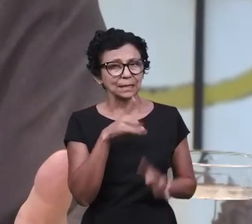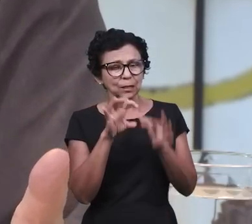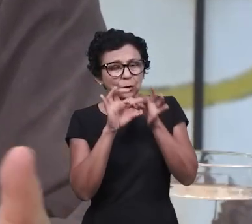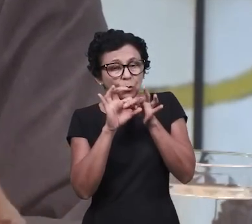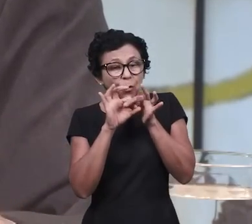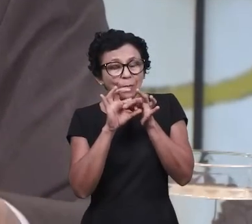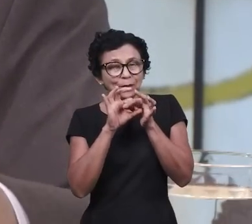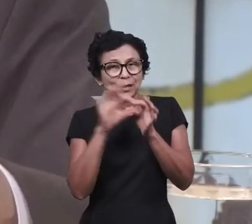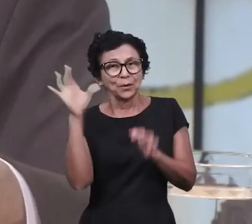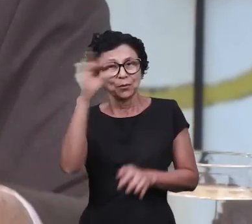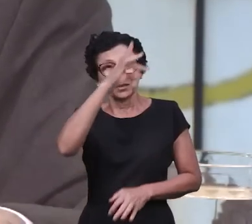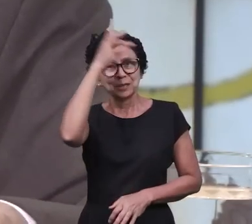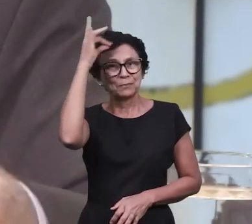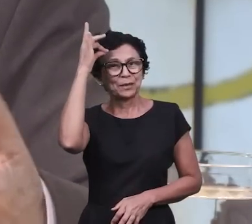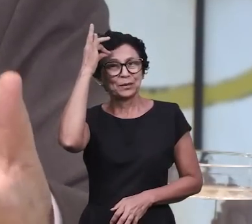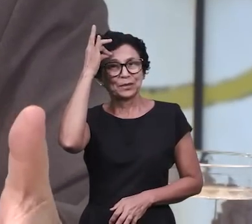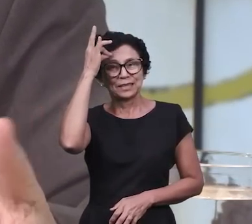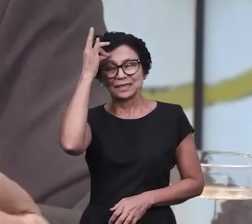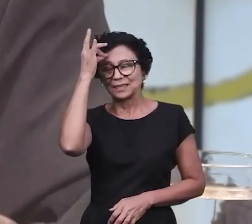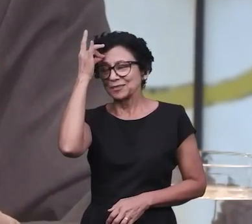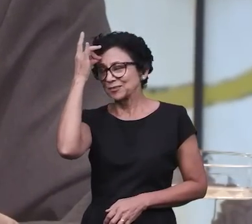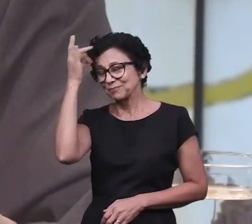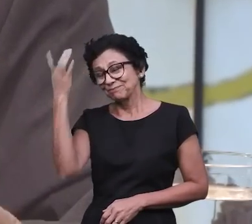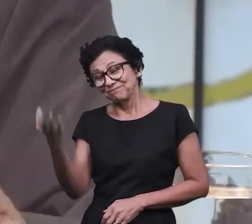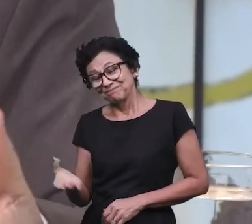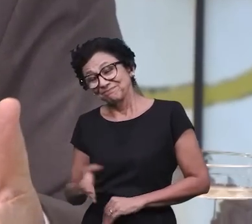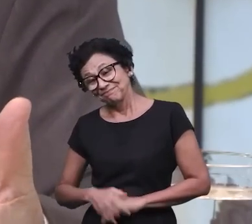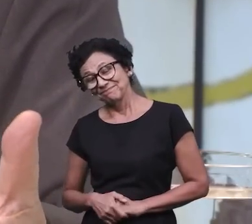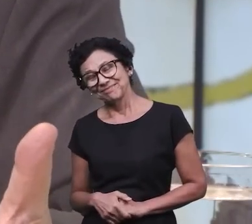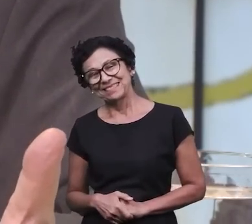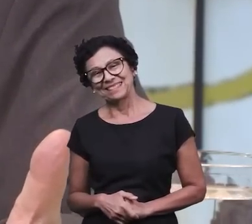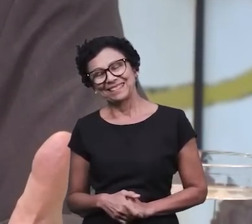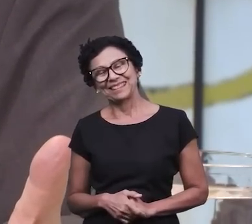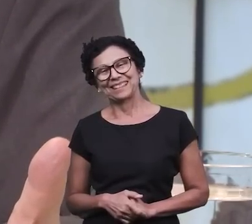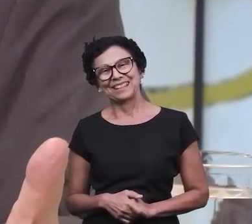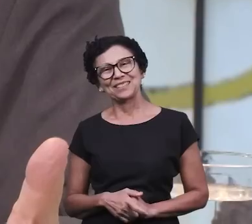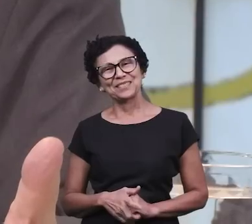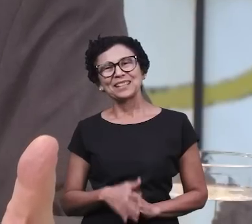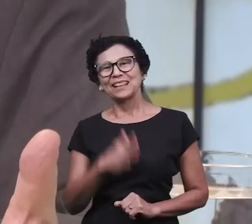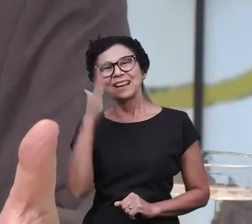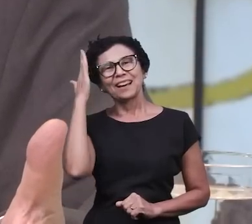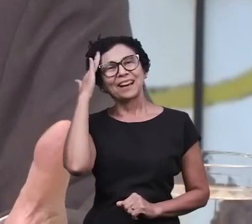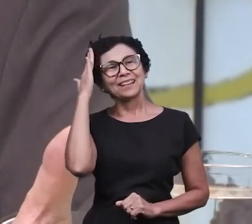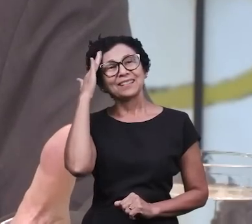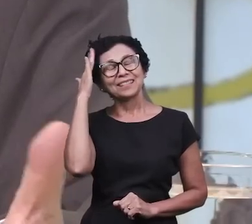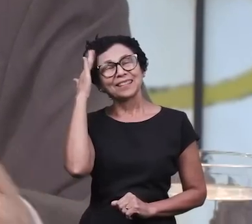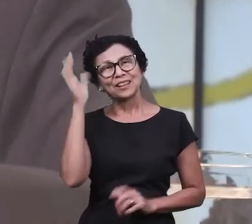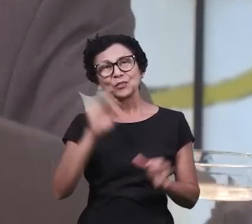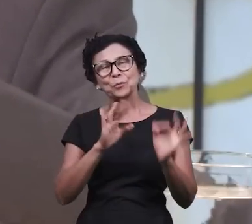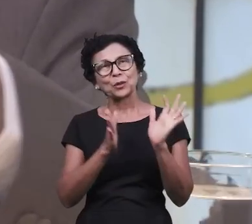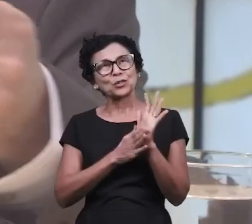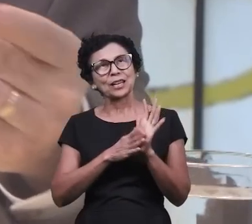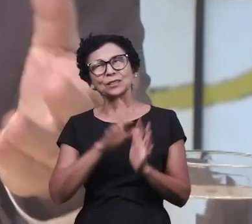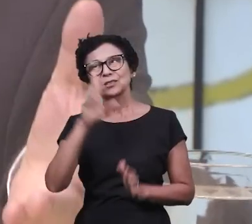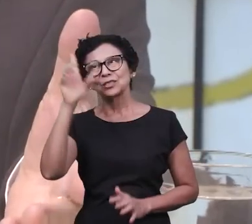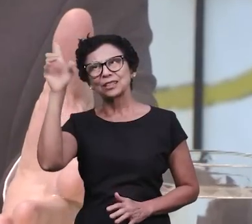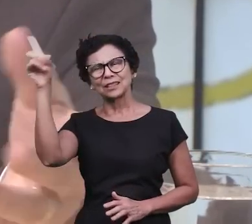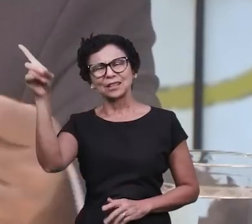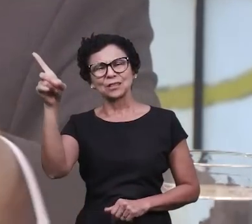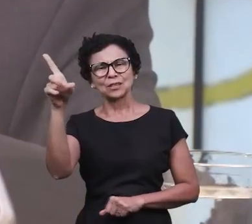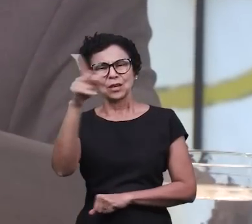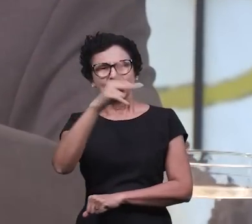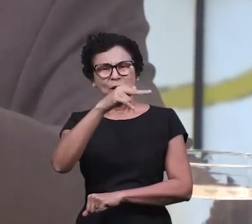língua. Isso. E tem o mesmo entendimento de obra. A gente fica muito maravilhado porque você vê os povos, cada um com seu